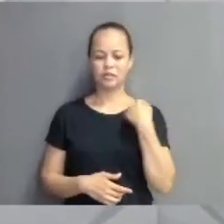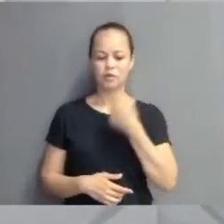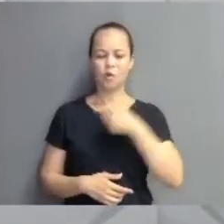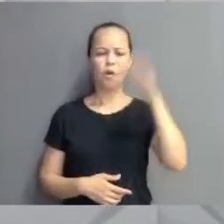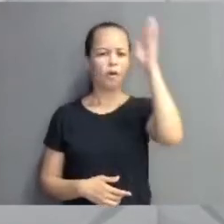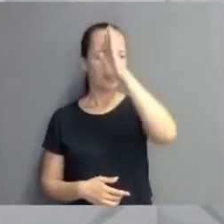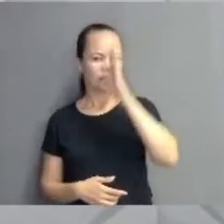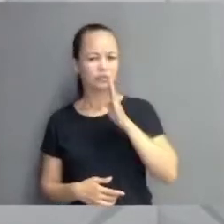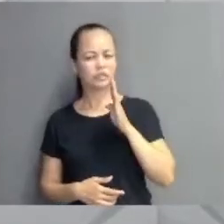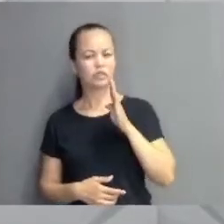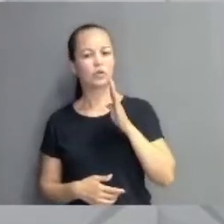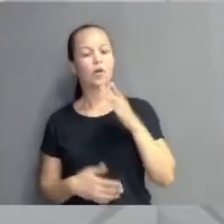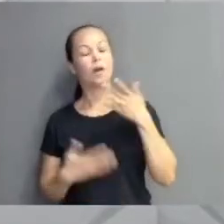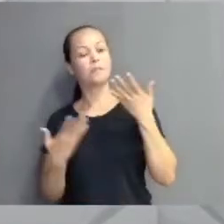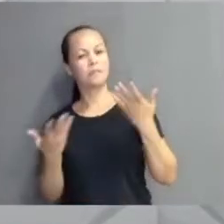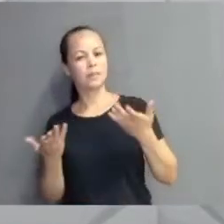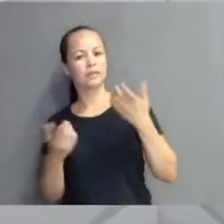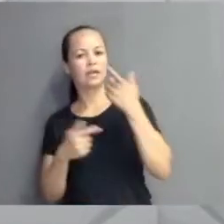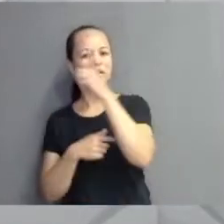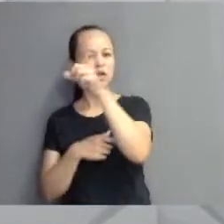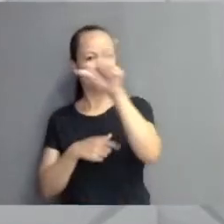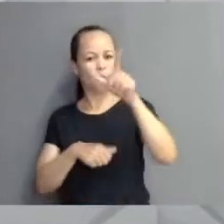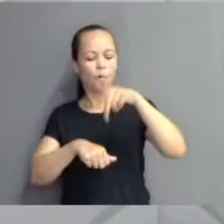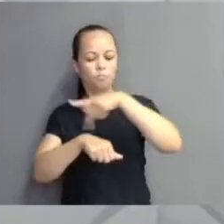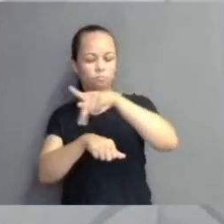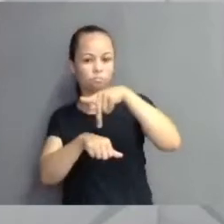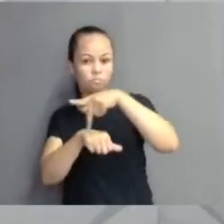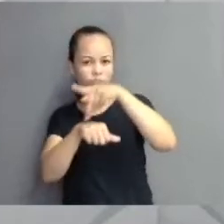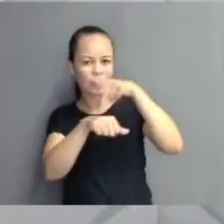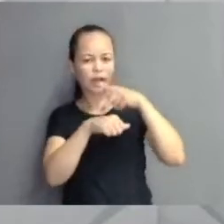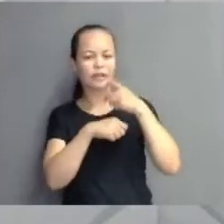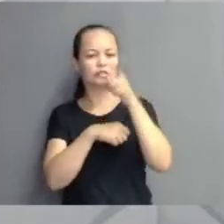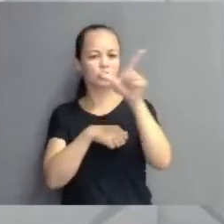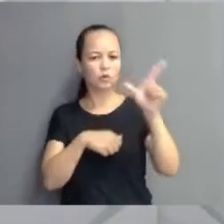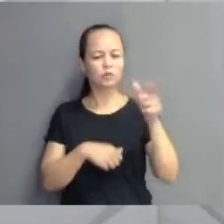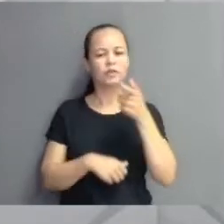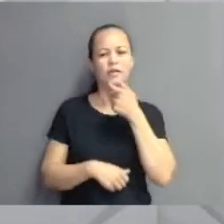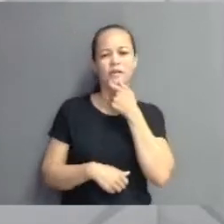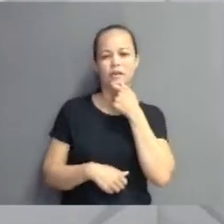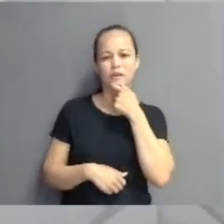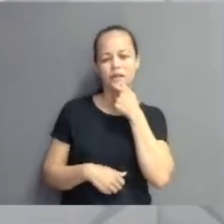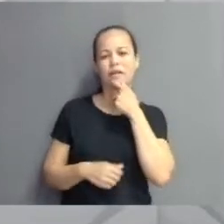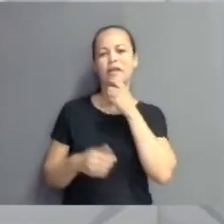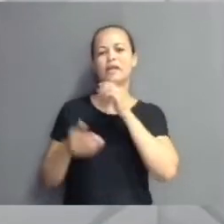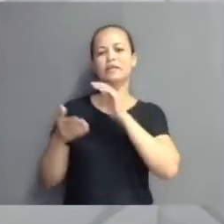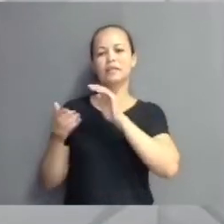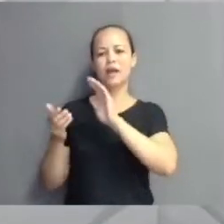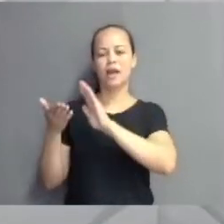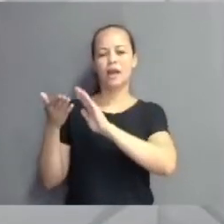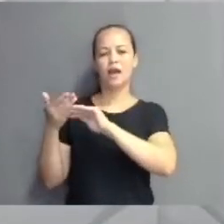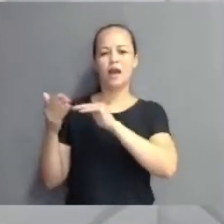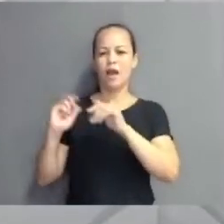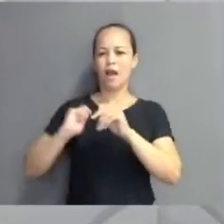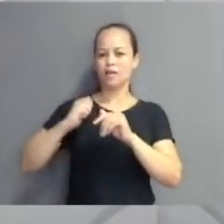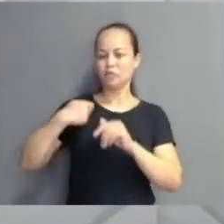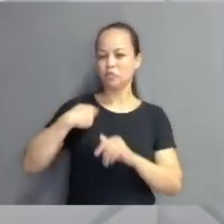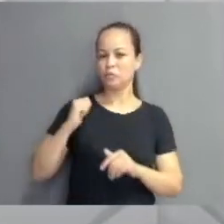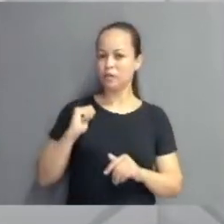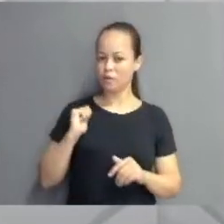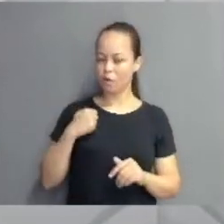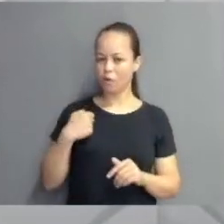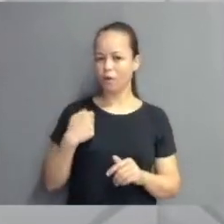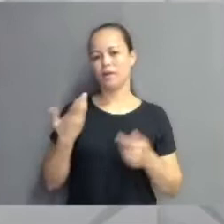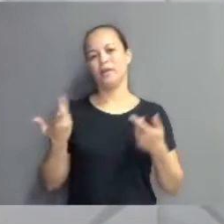se falam outros idiomas outras línguas A inglesa espanhola mas aqui nós vamos aprender a língua portuguesa